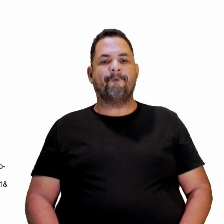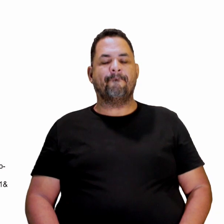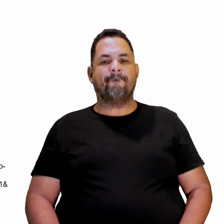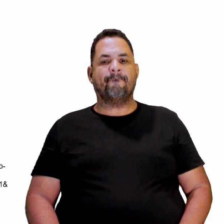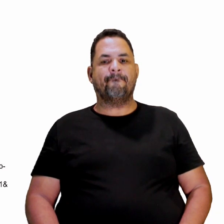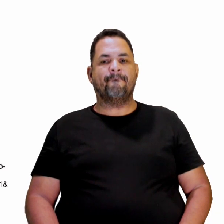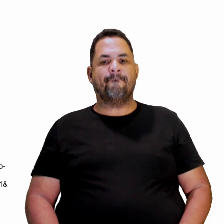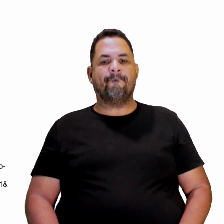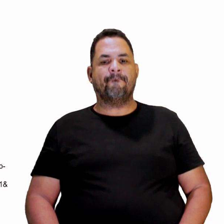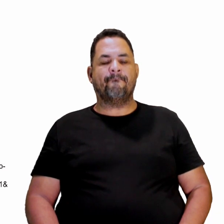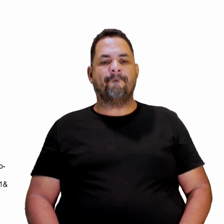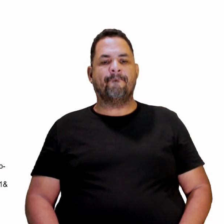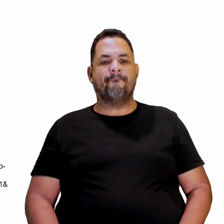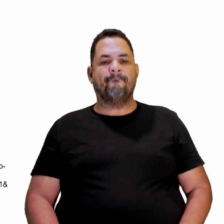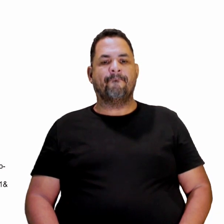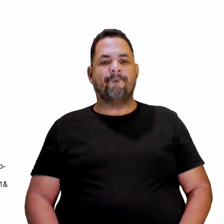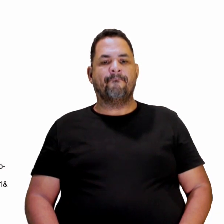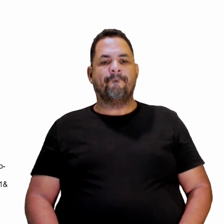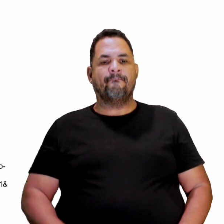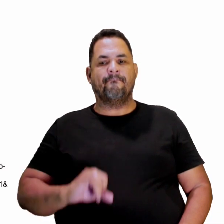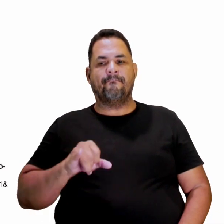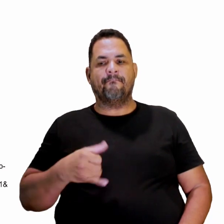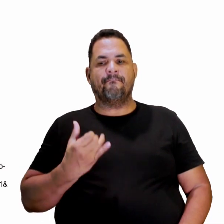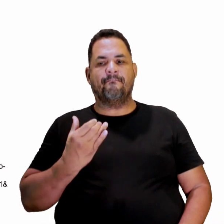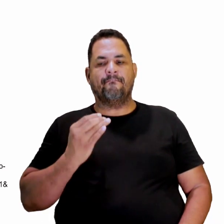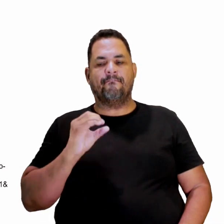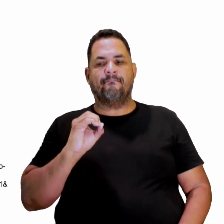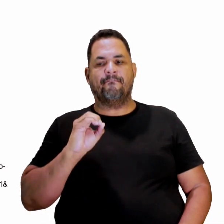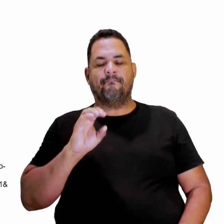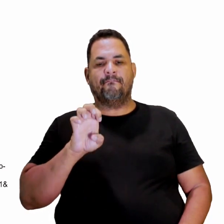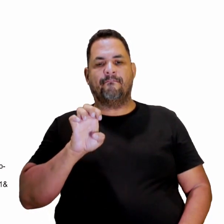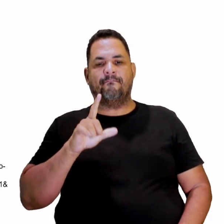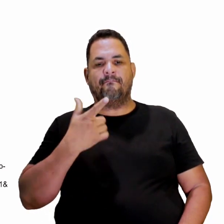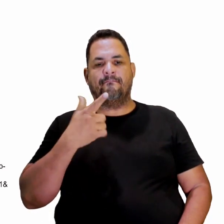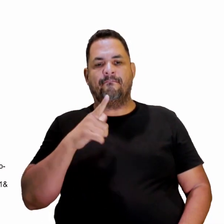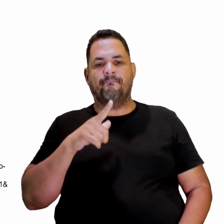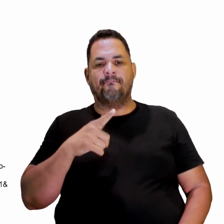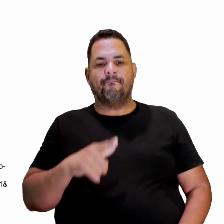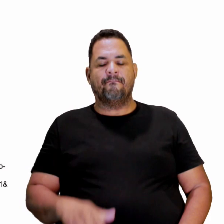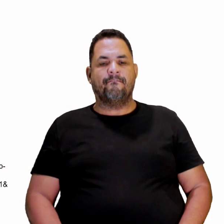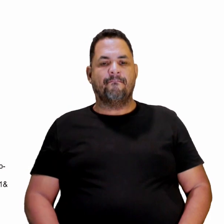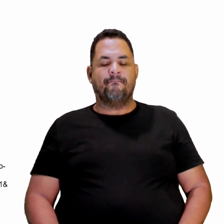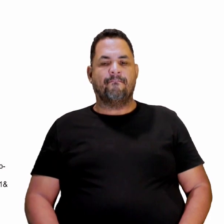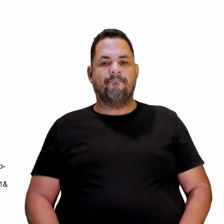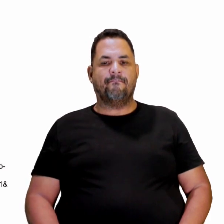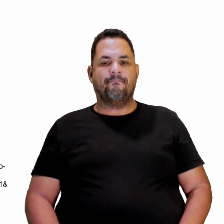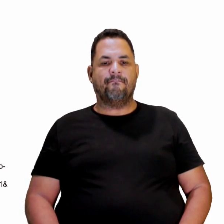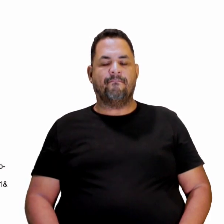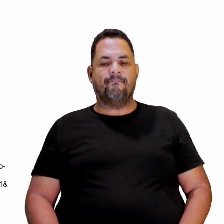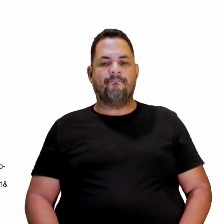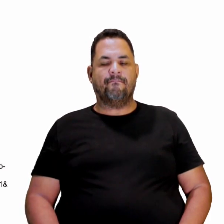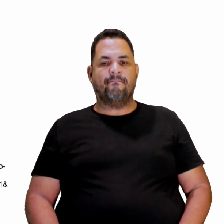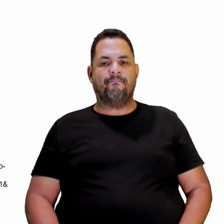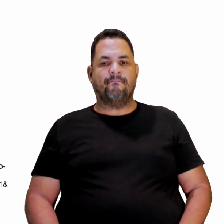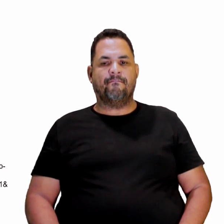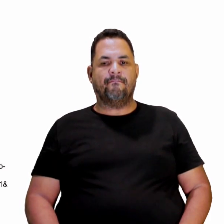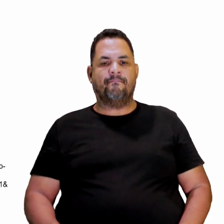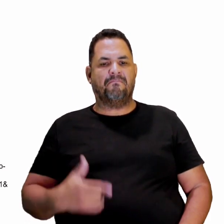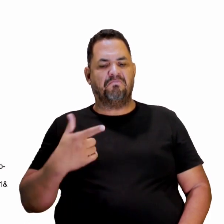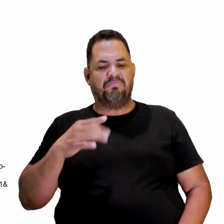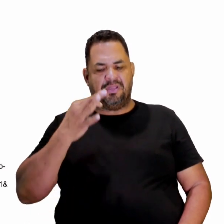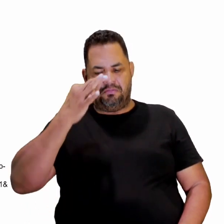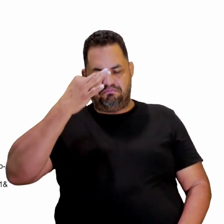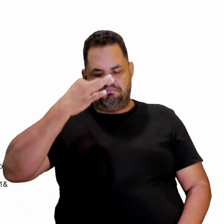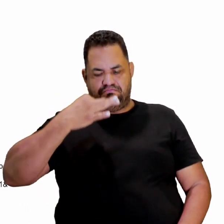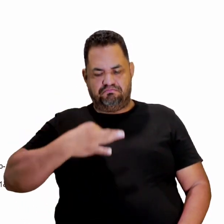that Joey, ou seja, que o Joey não mantinha, didn't keep a posture of a real friend, que não mantinha uma